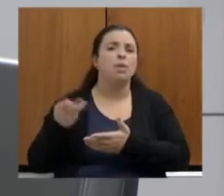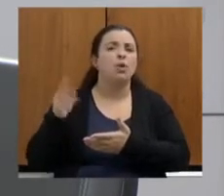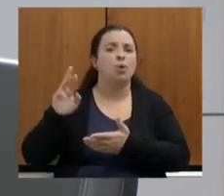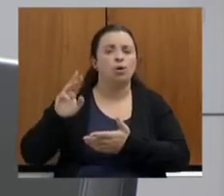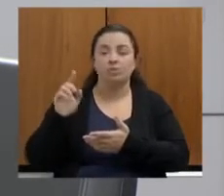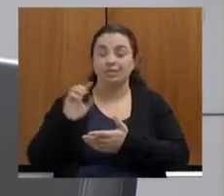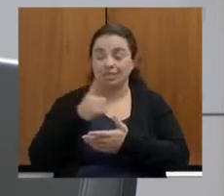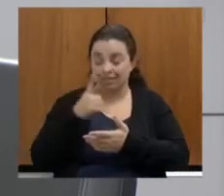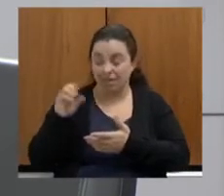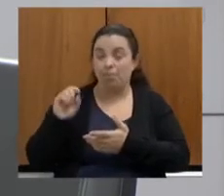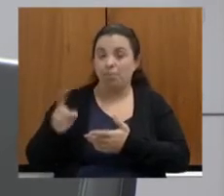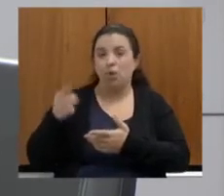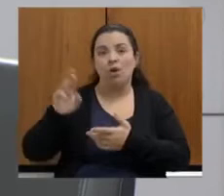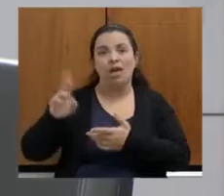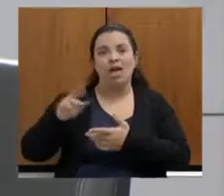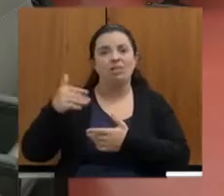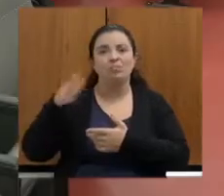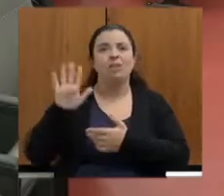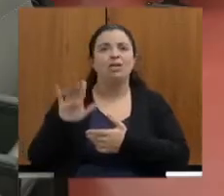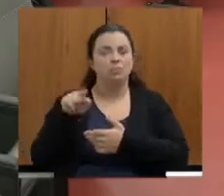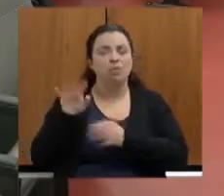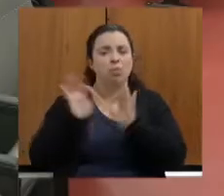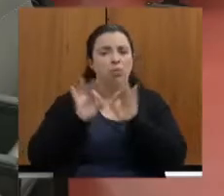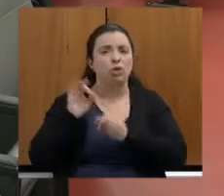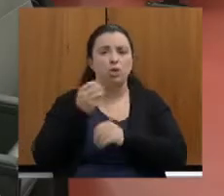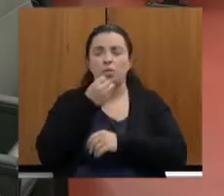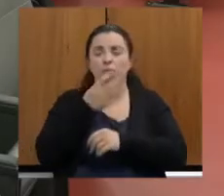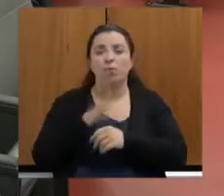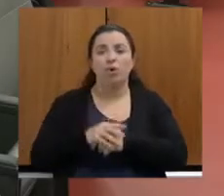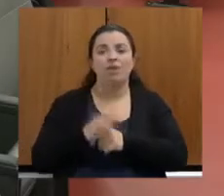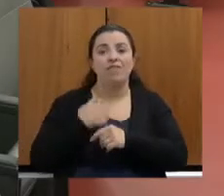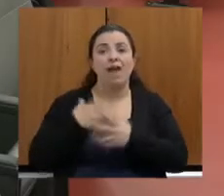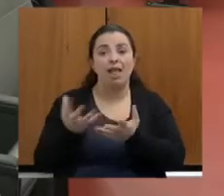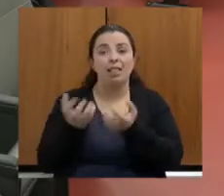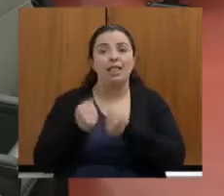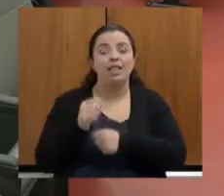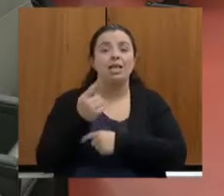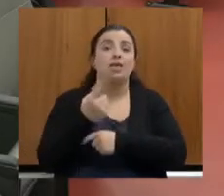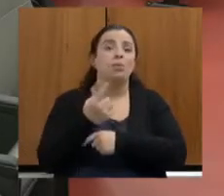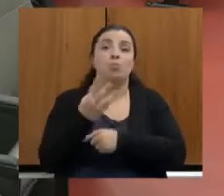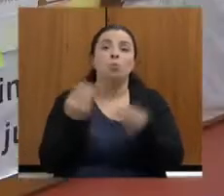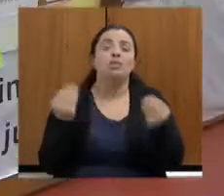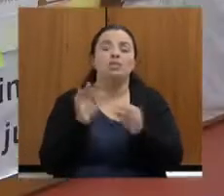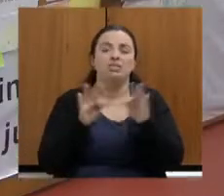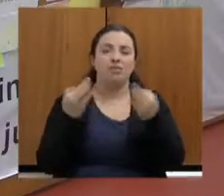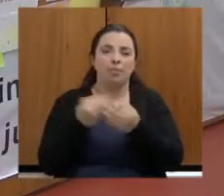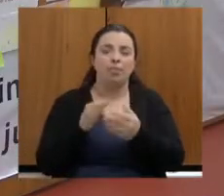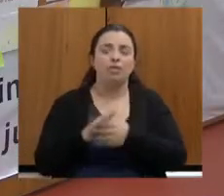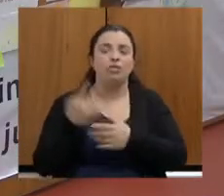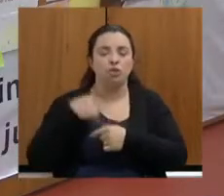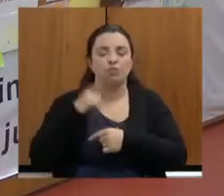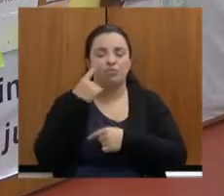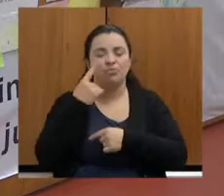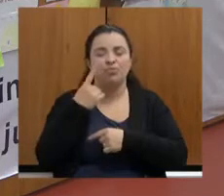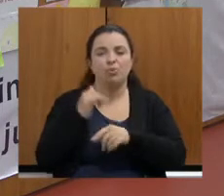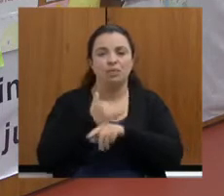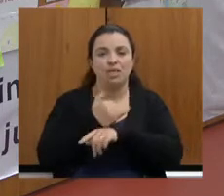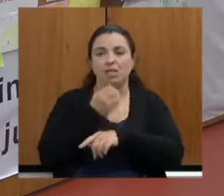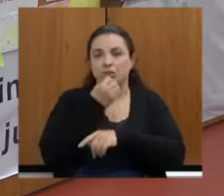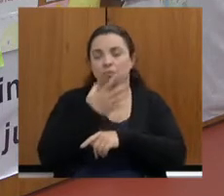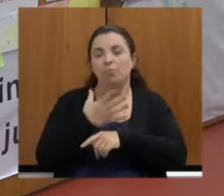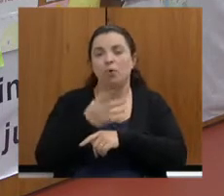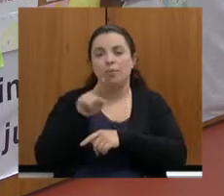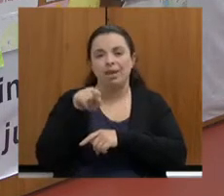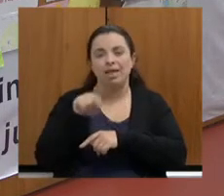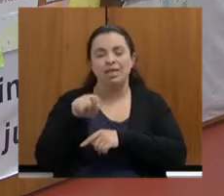projeto foi Legado de Um Projeto muito bacana né e nós vamos ver a melhor forma de encaminhar essa questão é